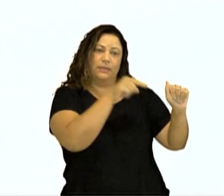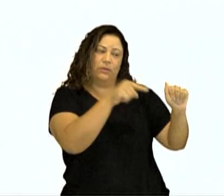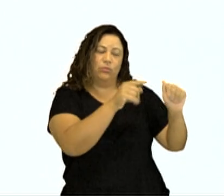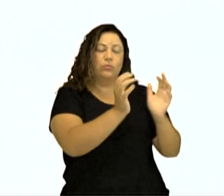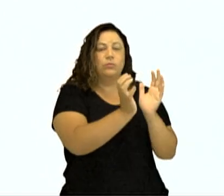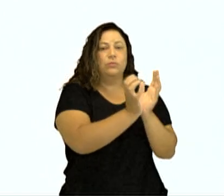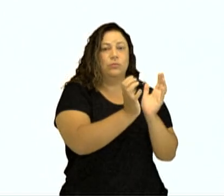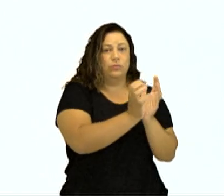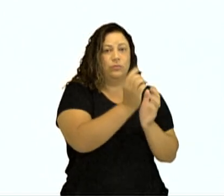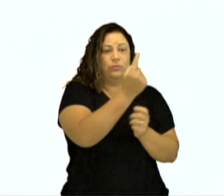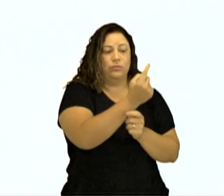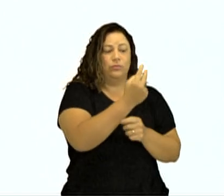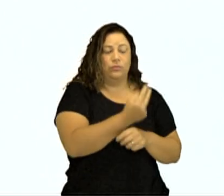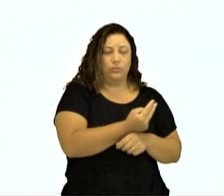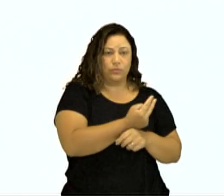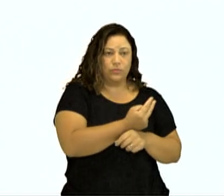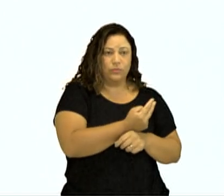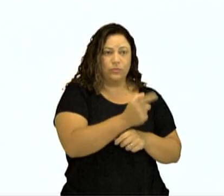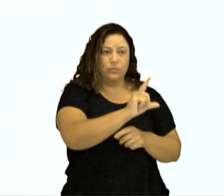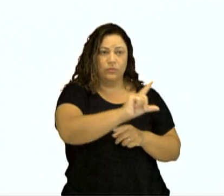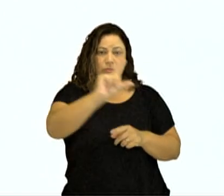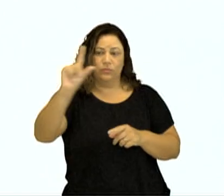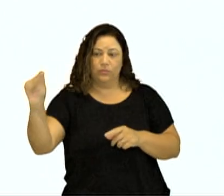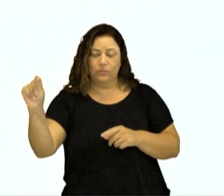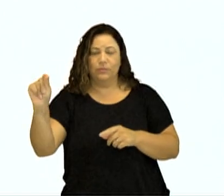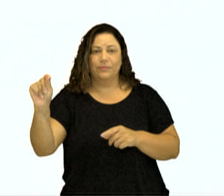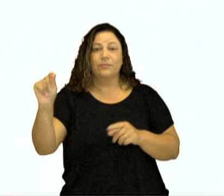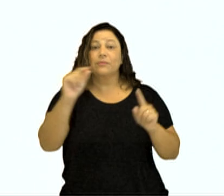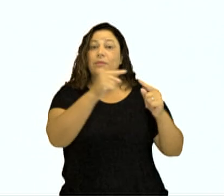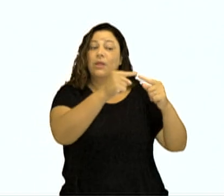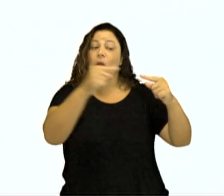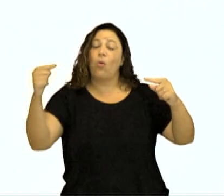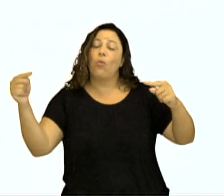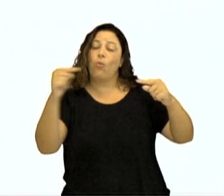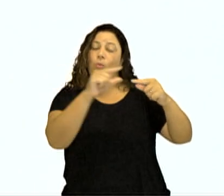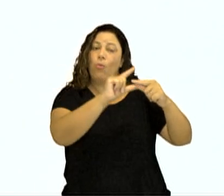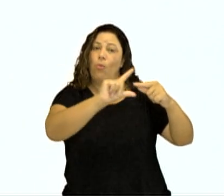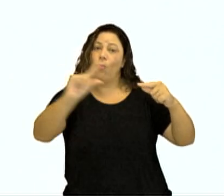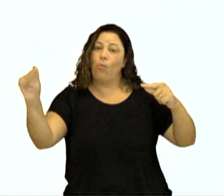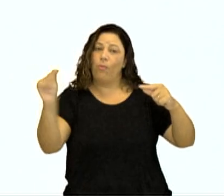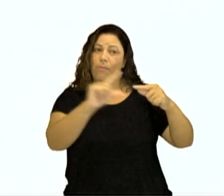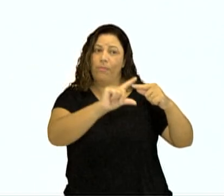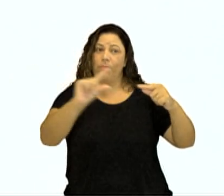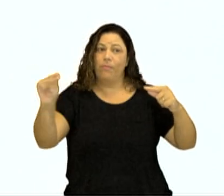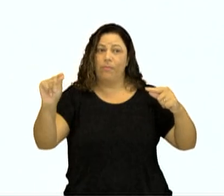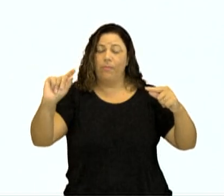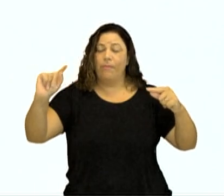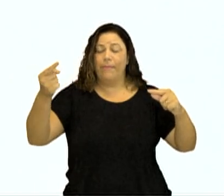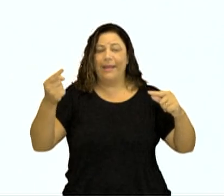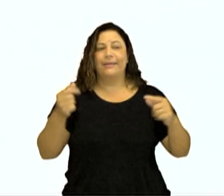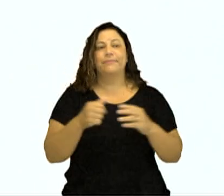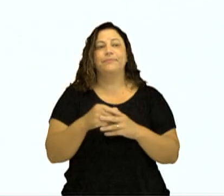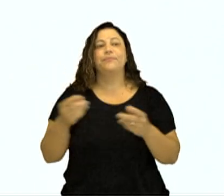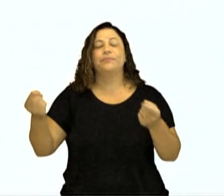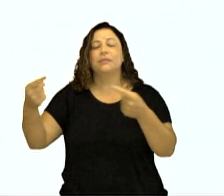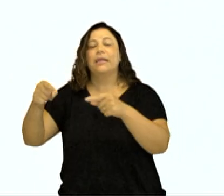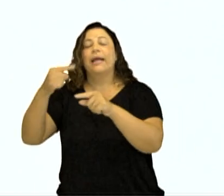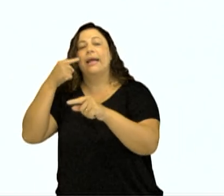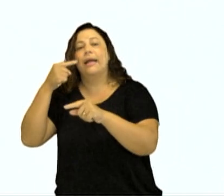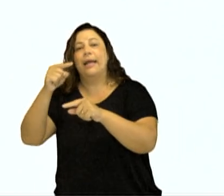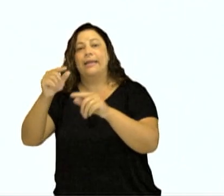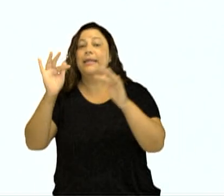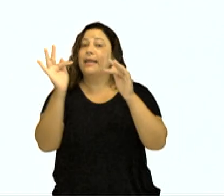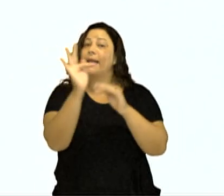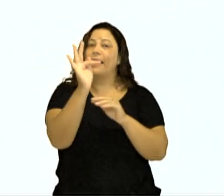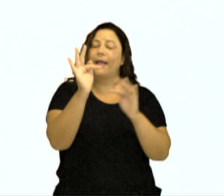A dos números 1 e 2, sai apenas uma flecha para o conjunto contradomínio, que aqui é a execução, é